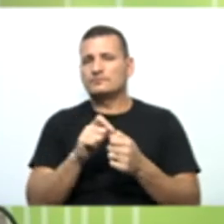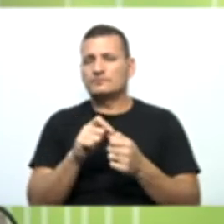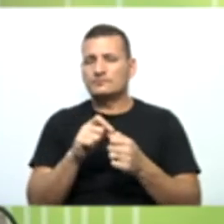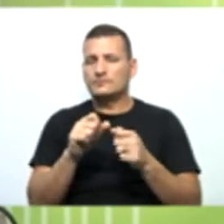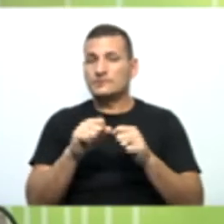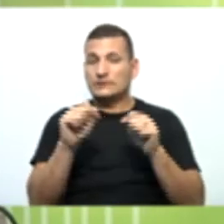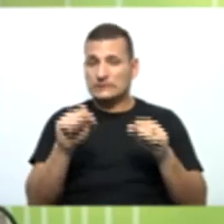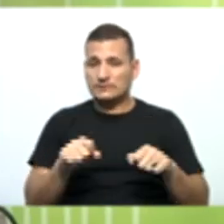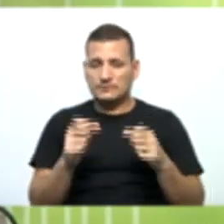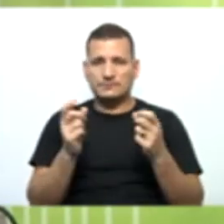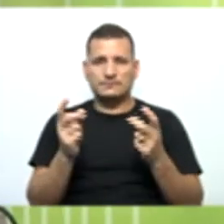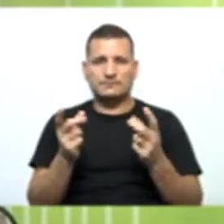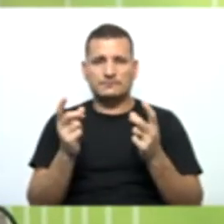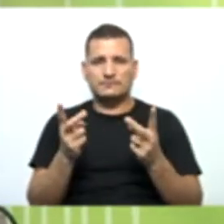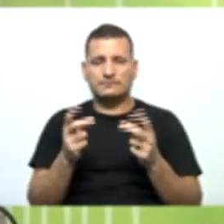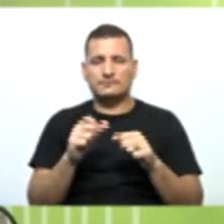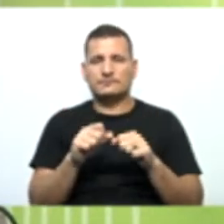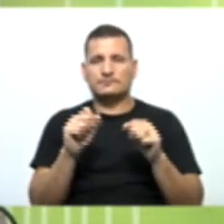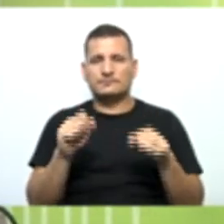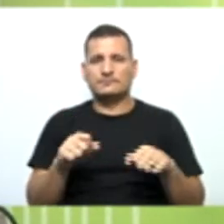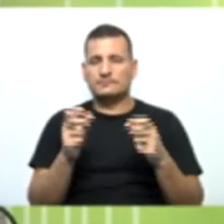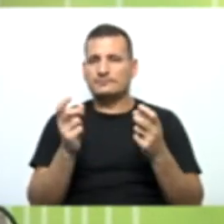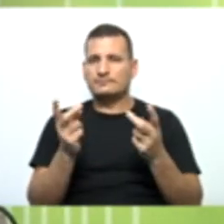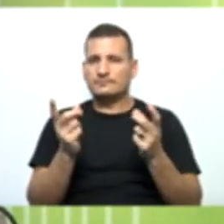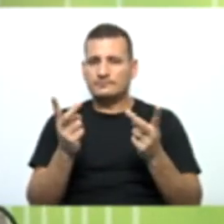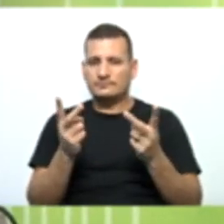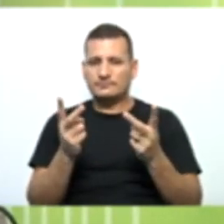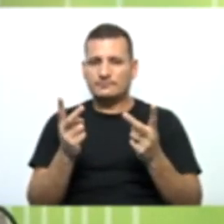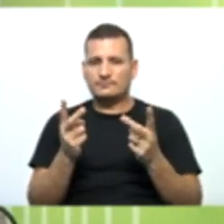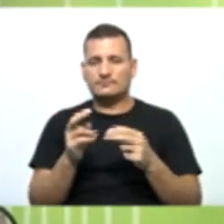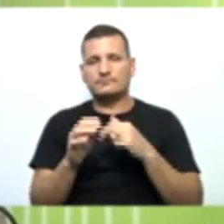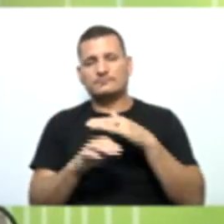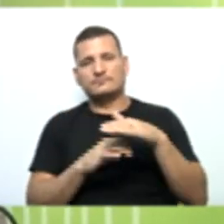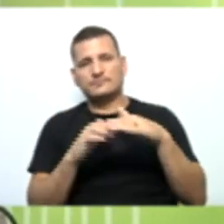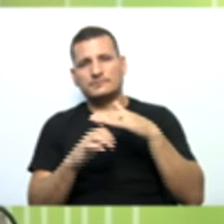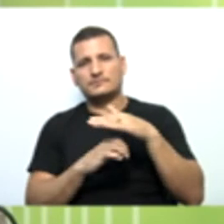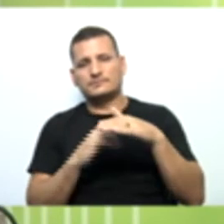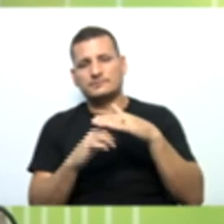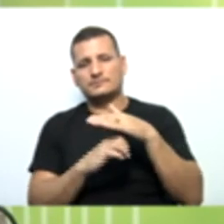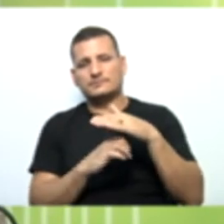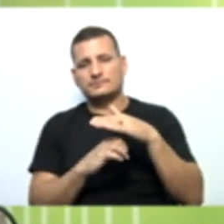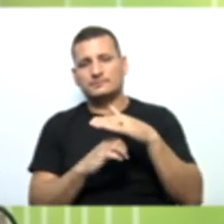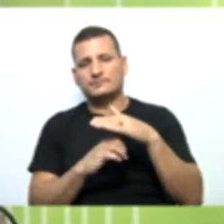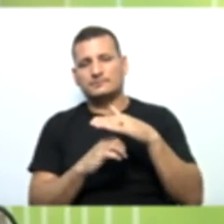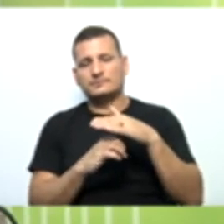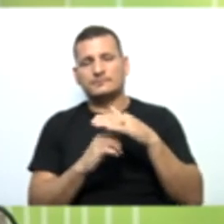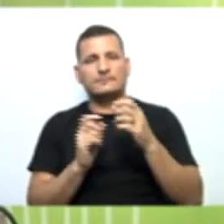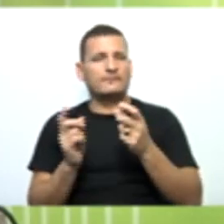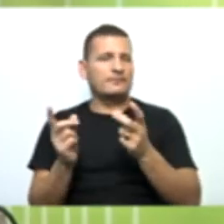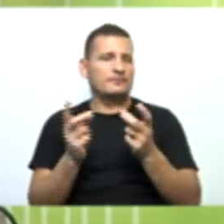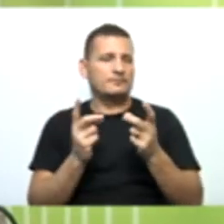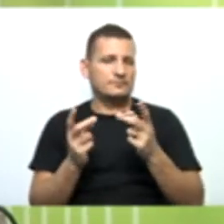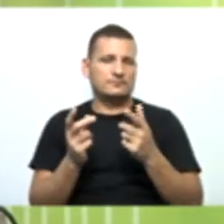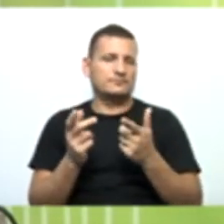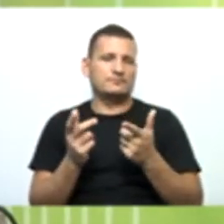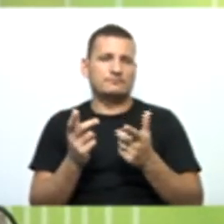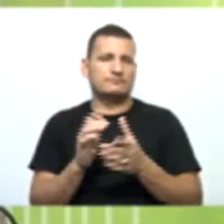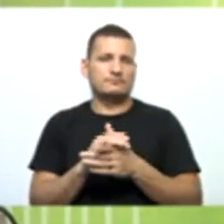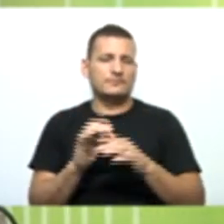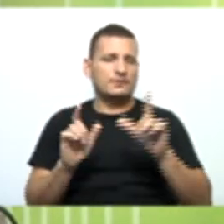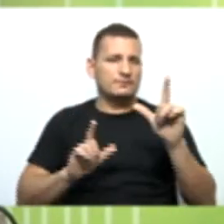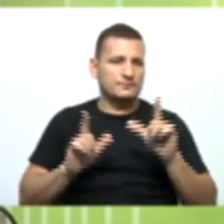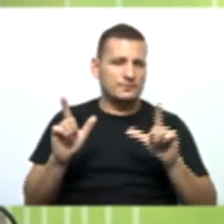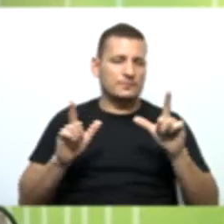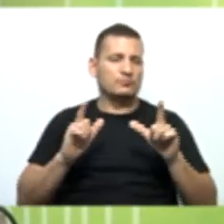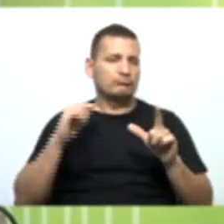de vendas, sistema de controle de vendas da empresa que vende eletrodoméstico aí na sua rua,